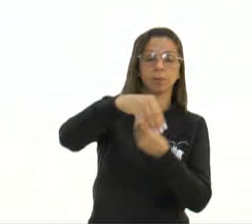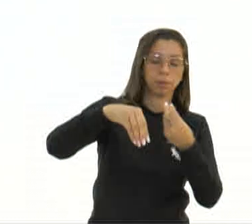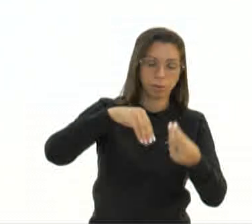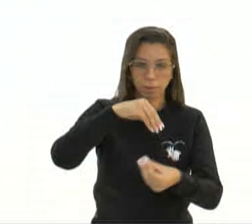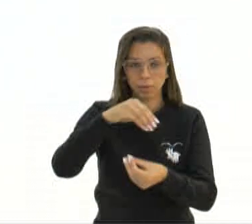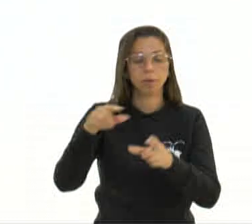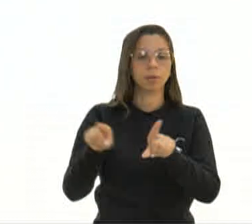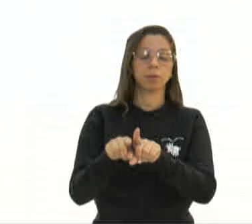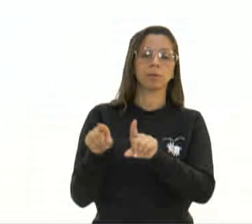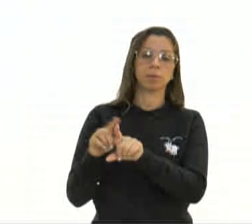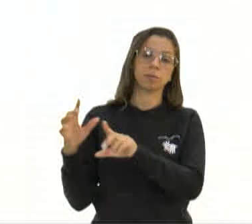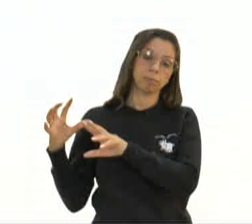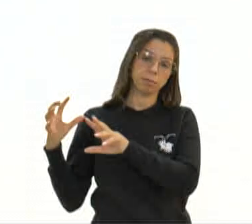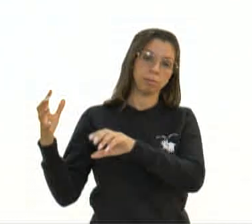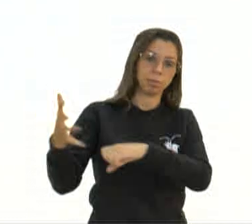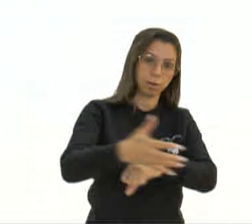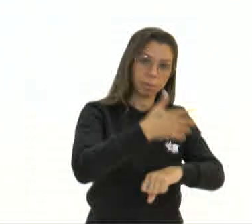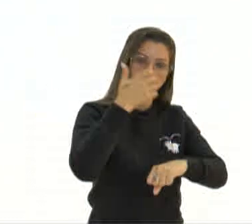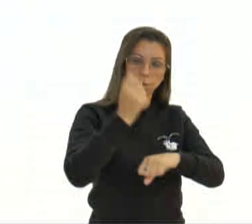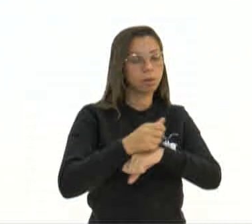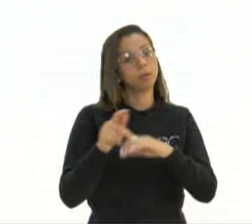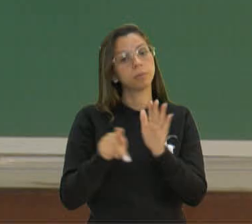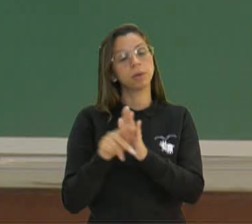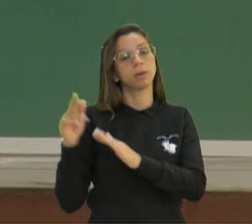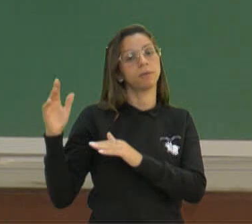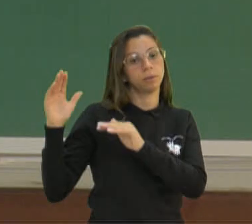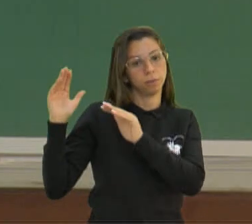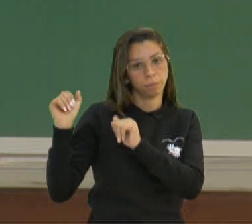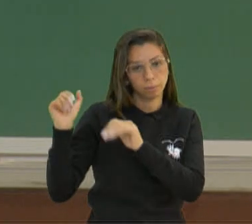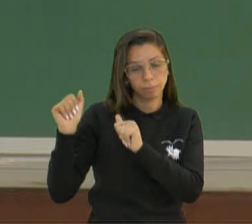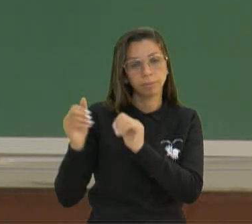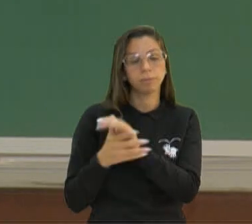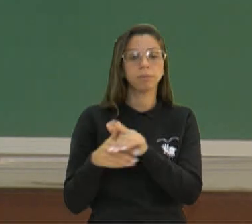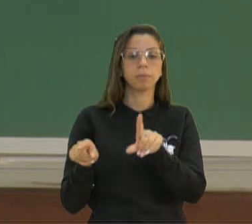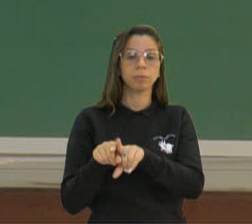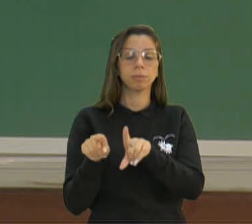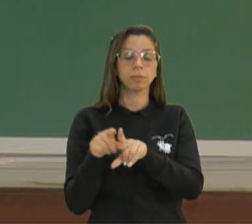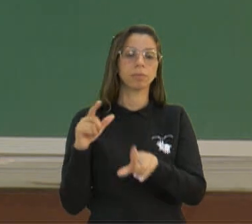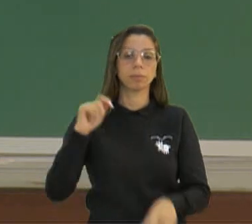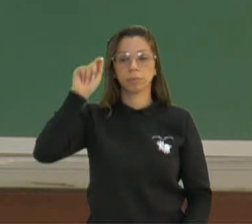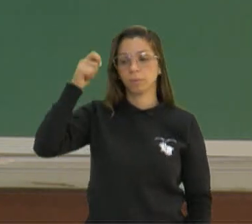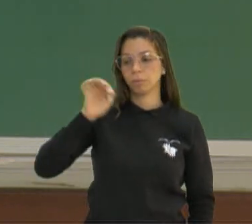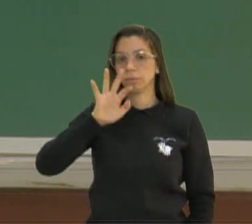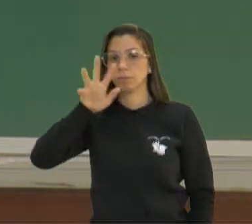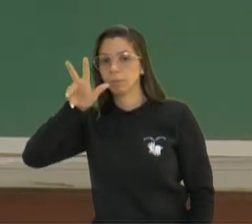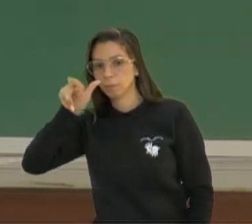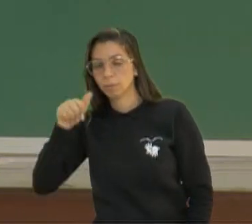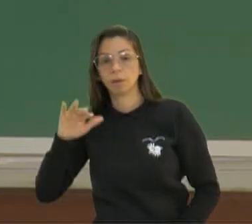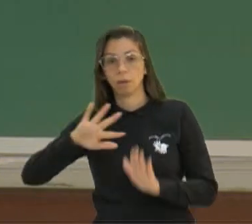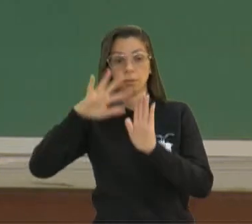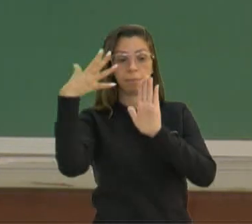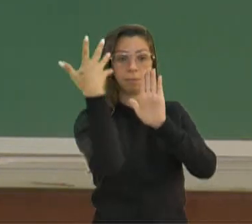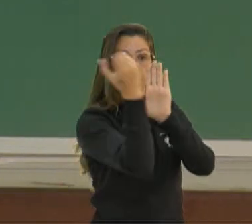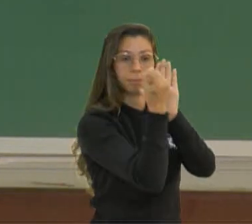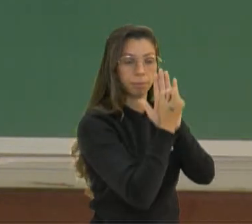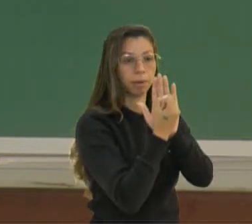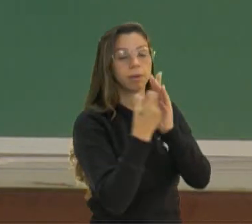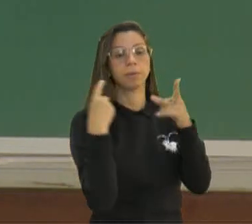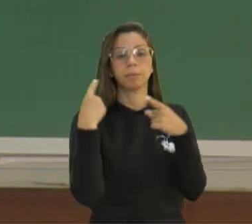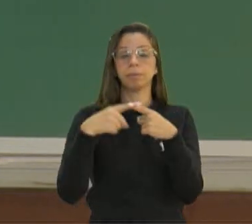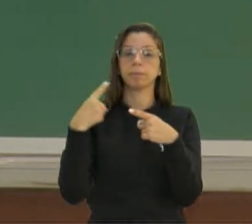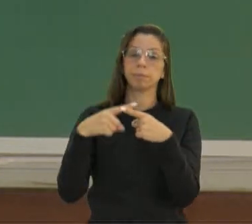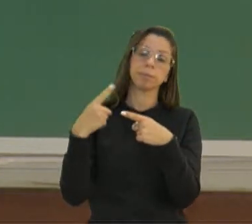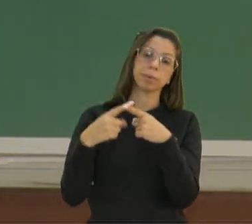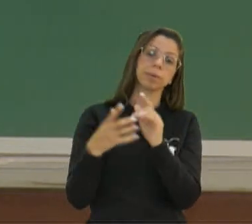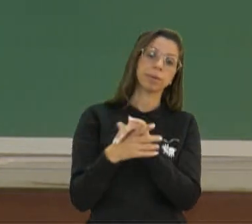também foi espanhola, né? E a presença dos afrodescendentes também lá é muito marcante. Os africanos trazidos